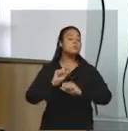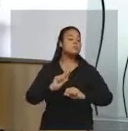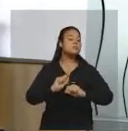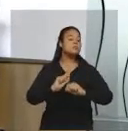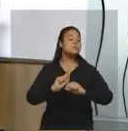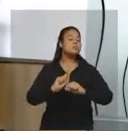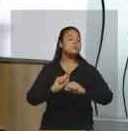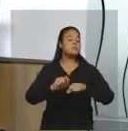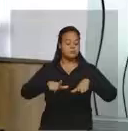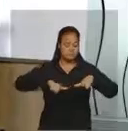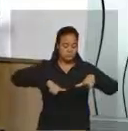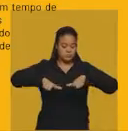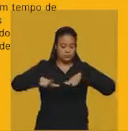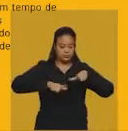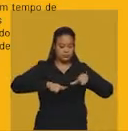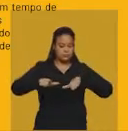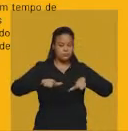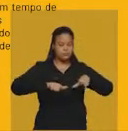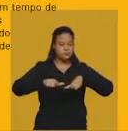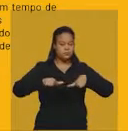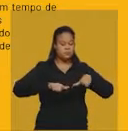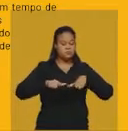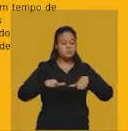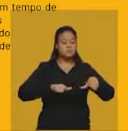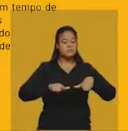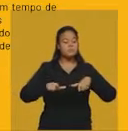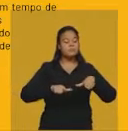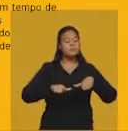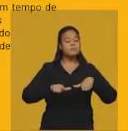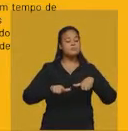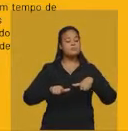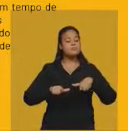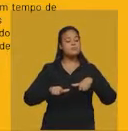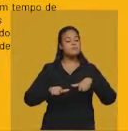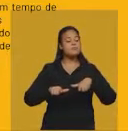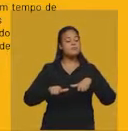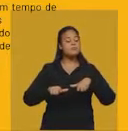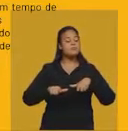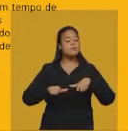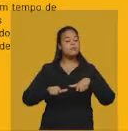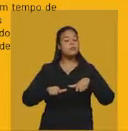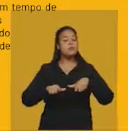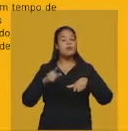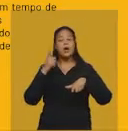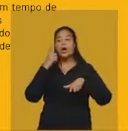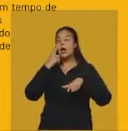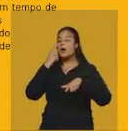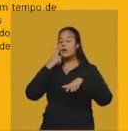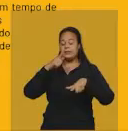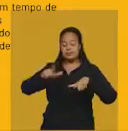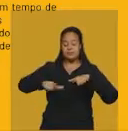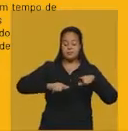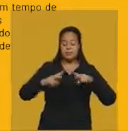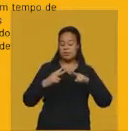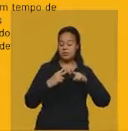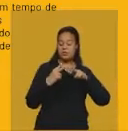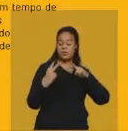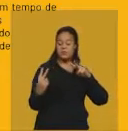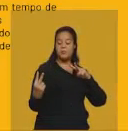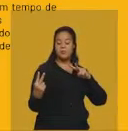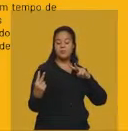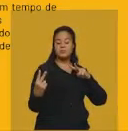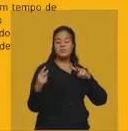de trabalhadores. Pessoas ganham tempo. Isso, aqui olha, os trabalhadores remotos. Então, quem